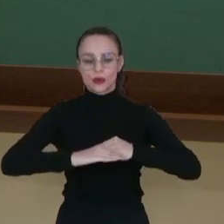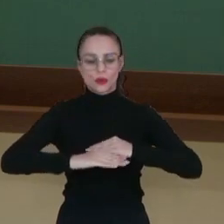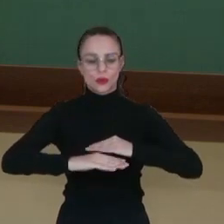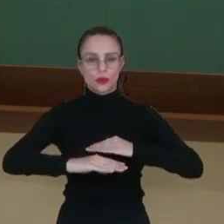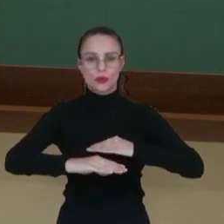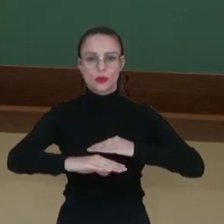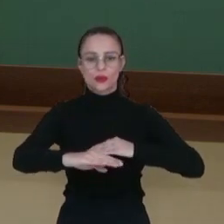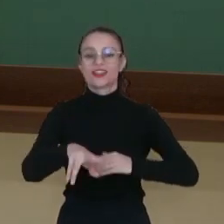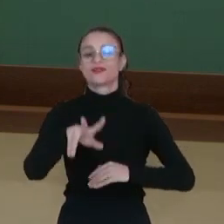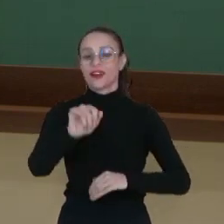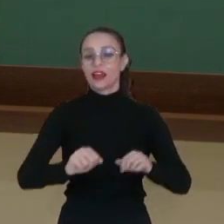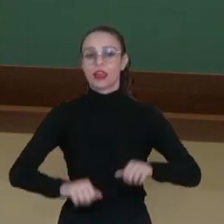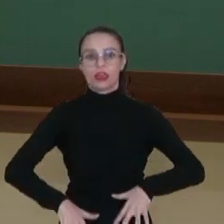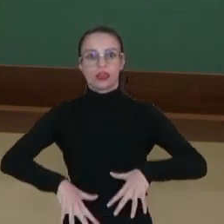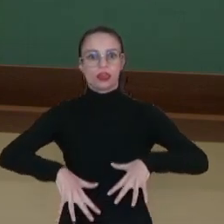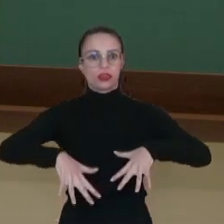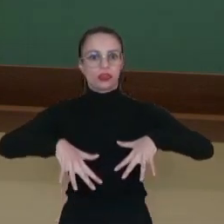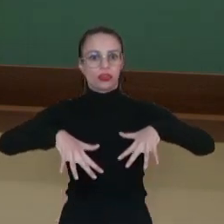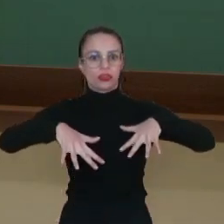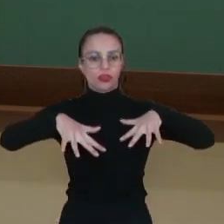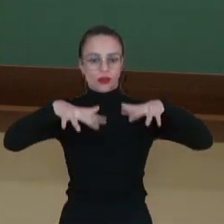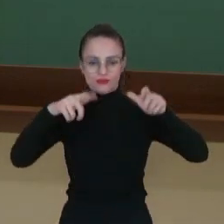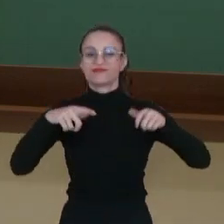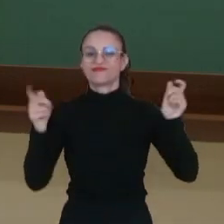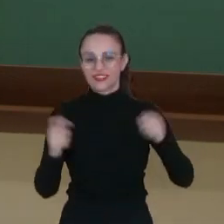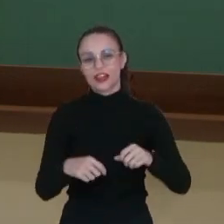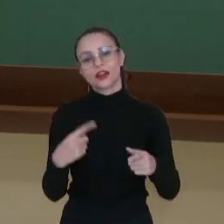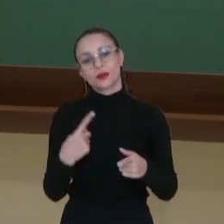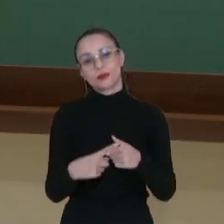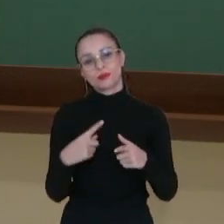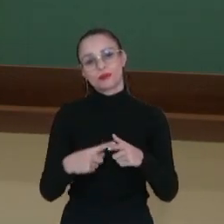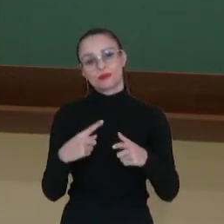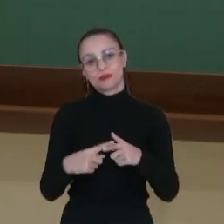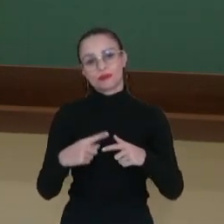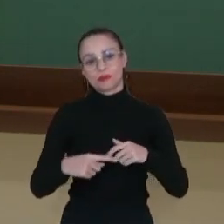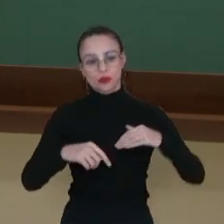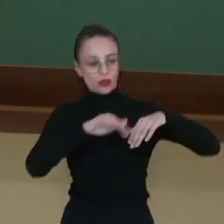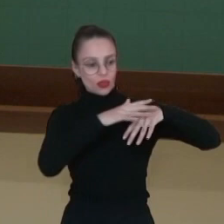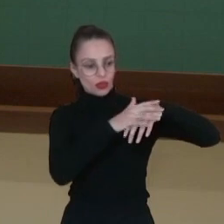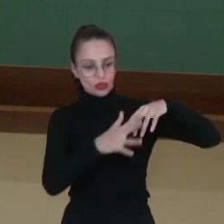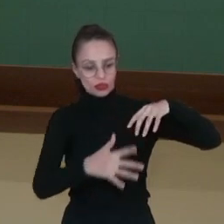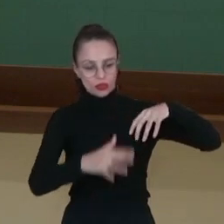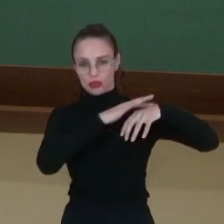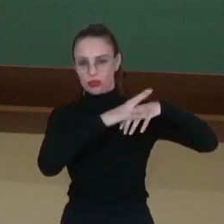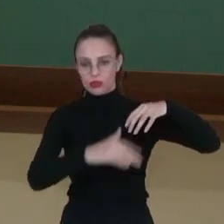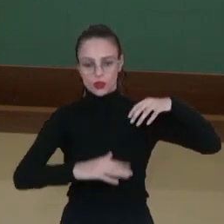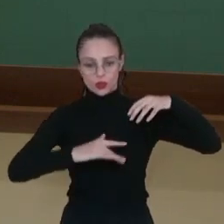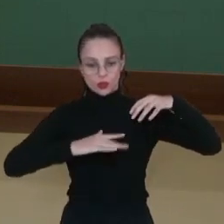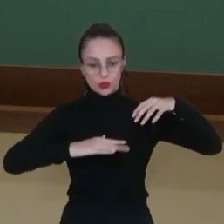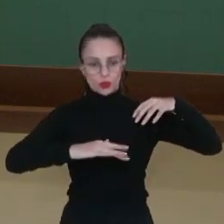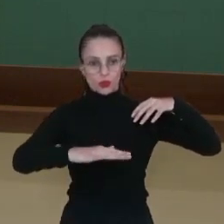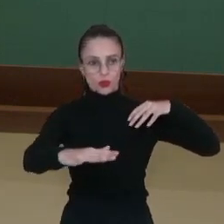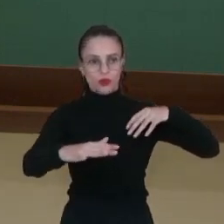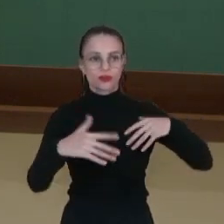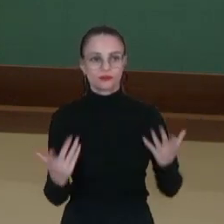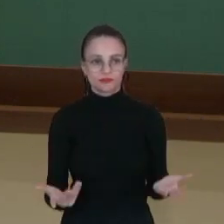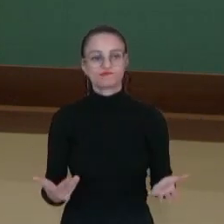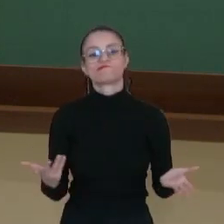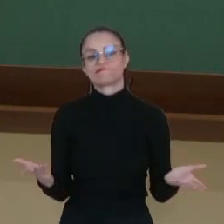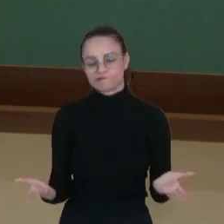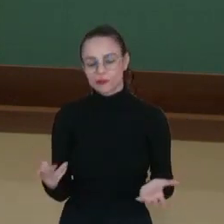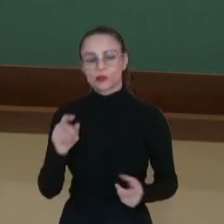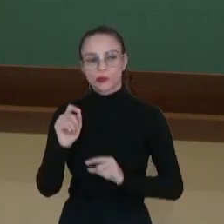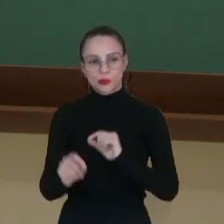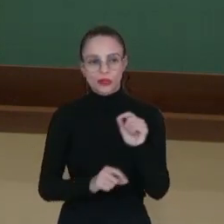a enchentes, alagamentos de áreas maiores, porque o seu leito está mais raso, ou seja, cabe menos água, né? Teoricamente,